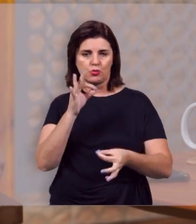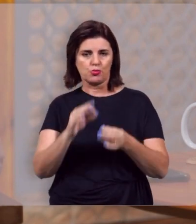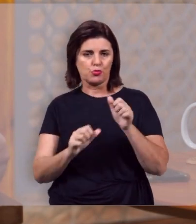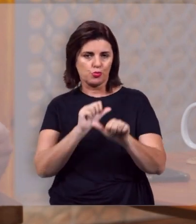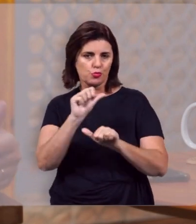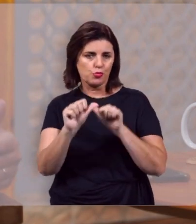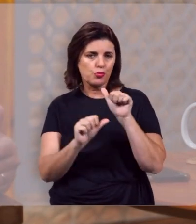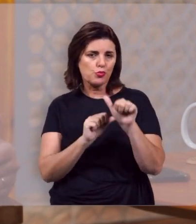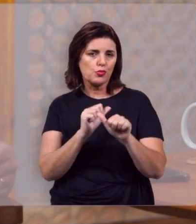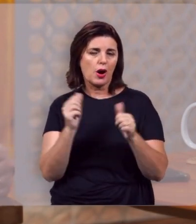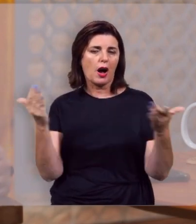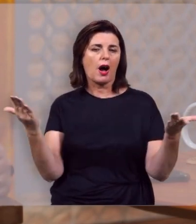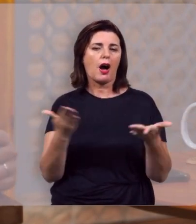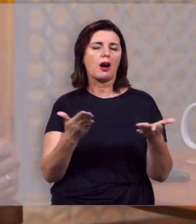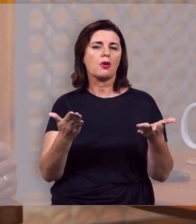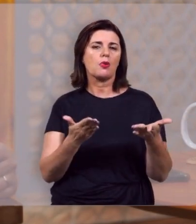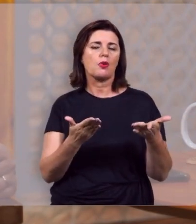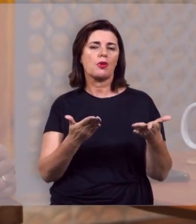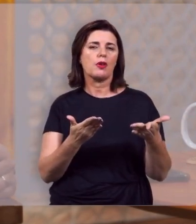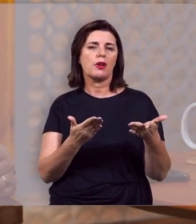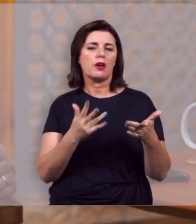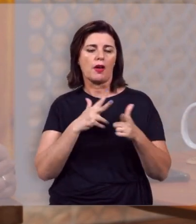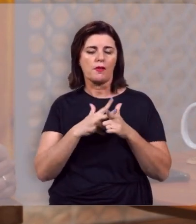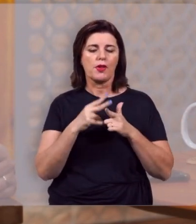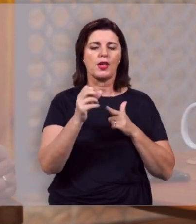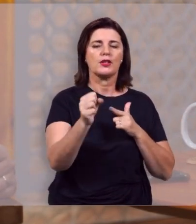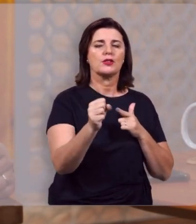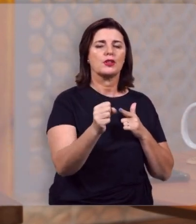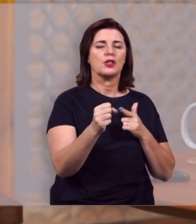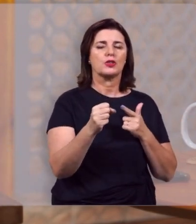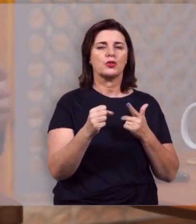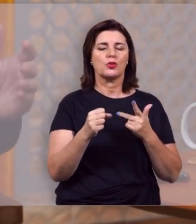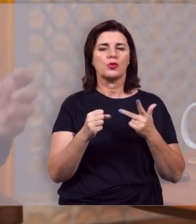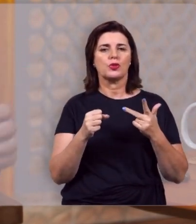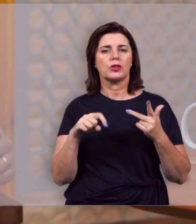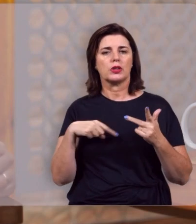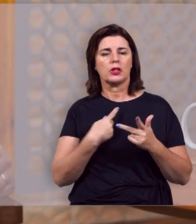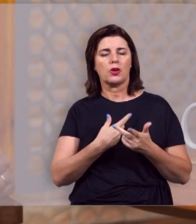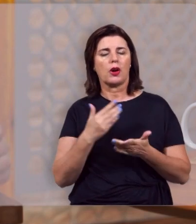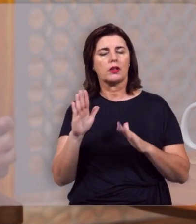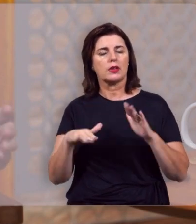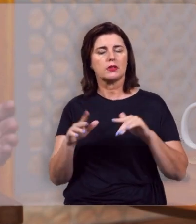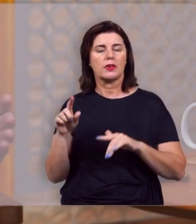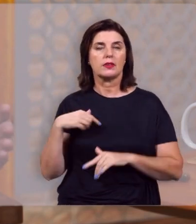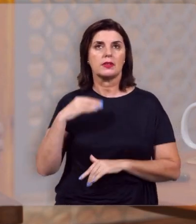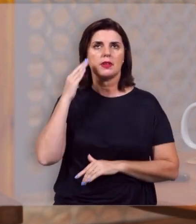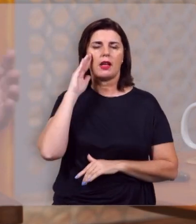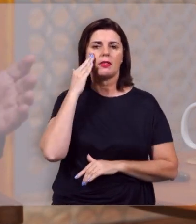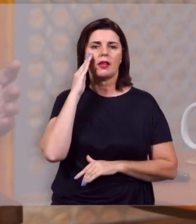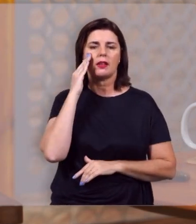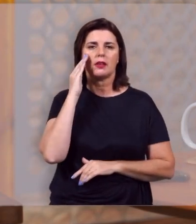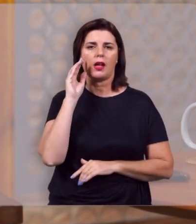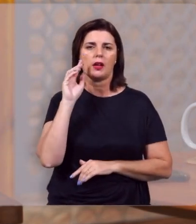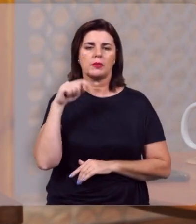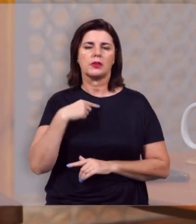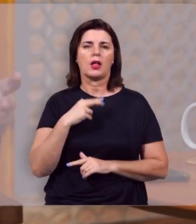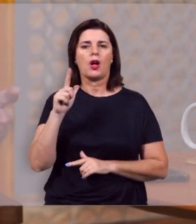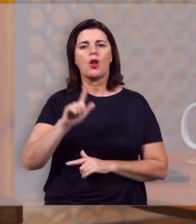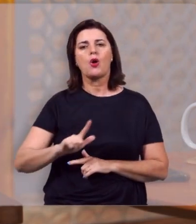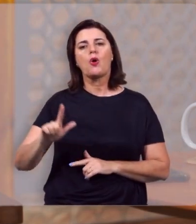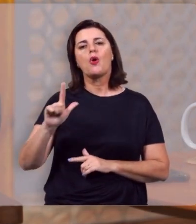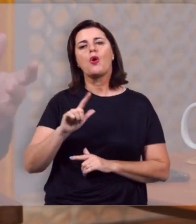que torna você agora não apenas um vencedor, como nós muitas vezes entendemos a partir